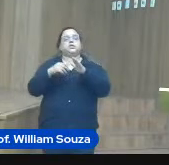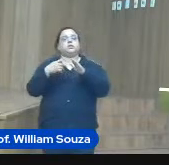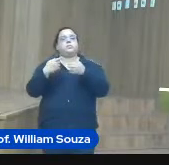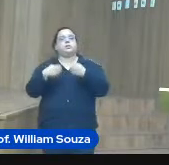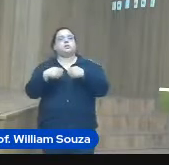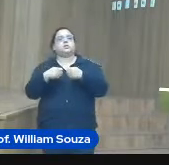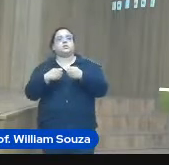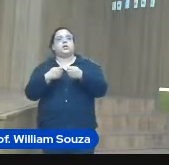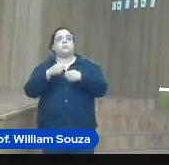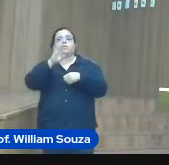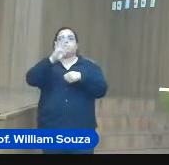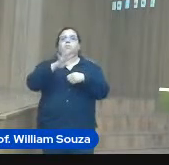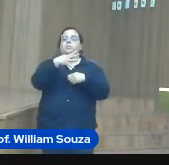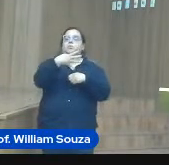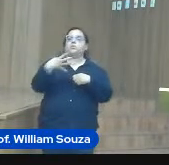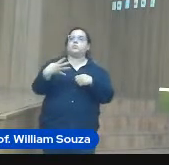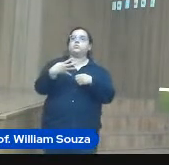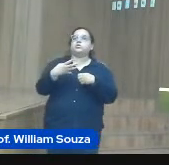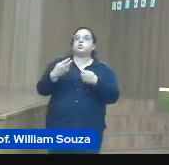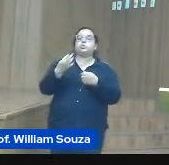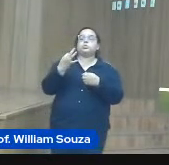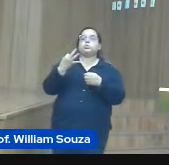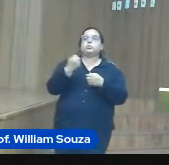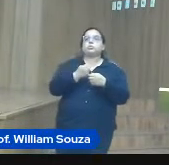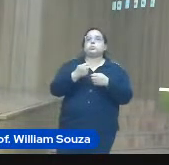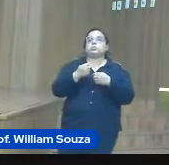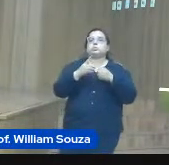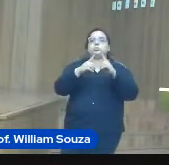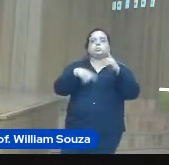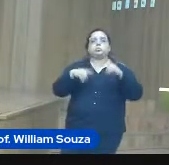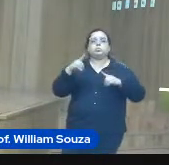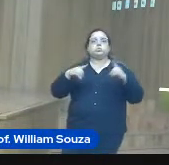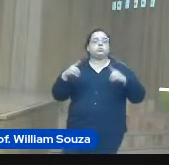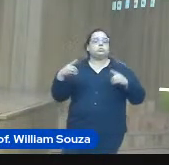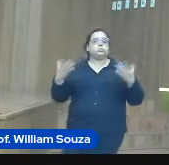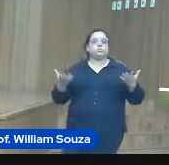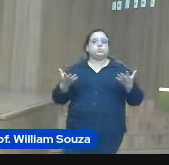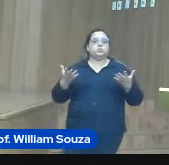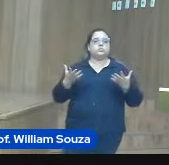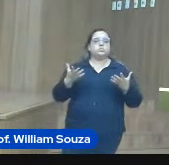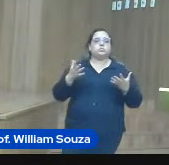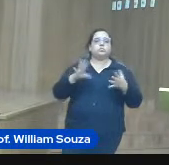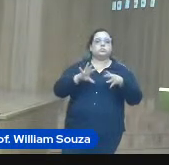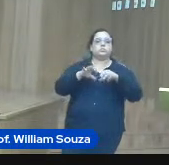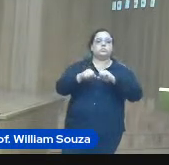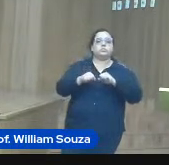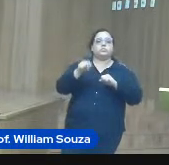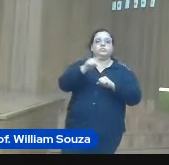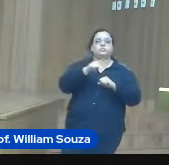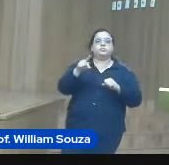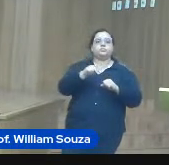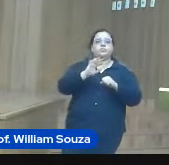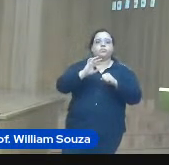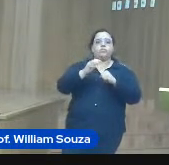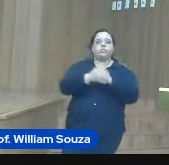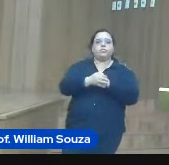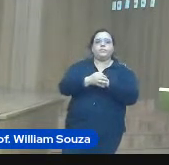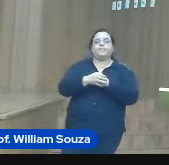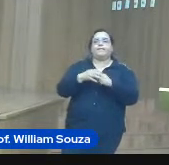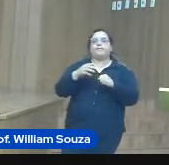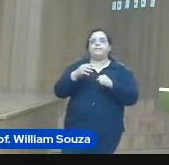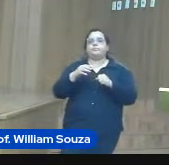o recurso didático. E toda a discussão da formação do professor fica encapsulada entre o conteúdo